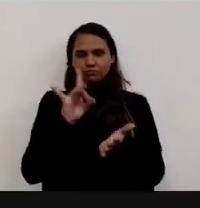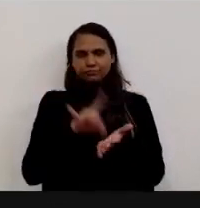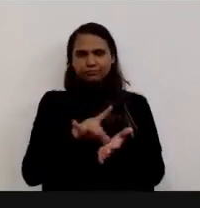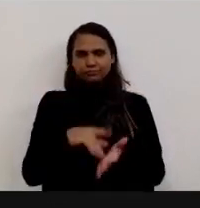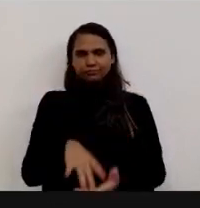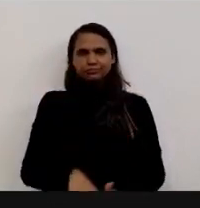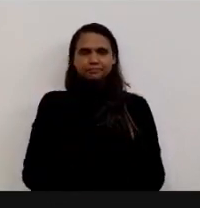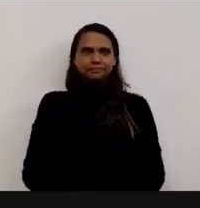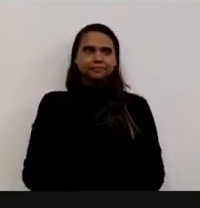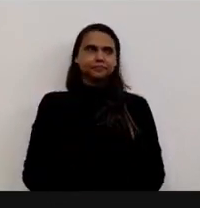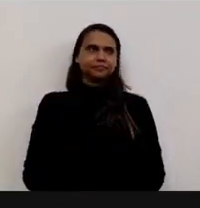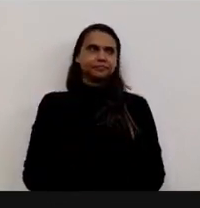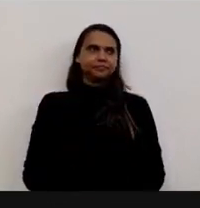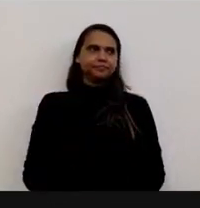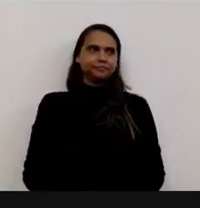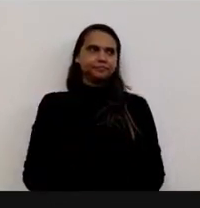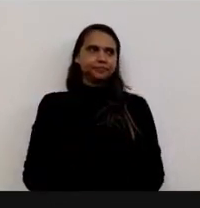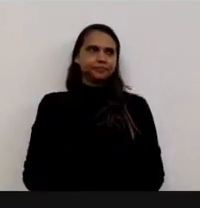num dado.